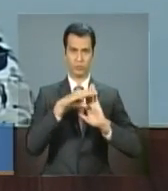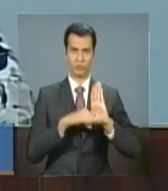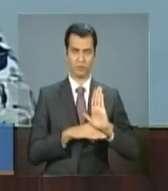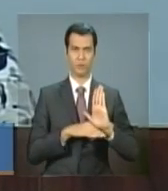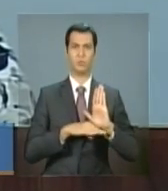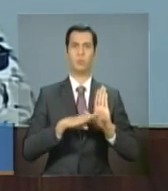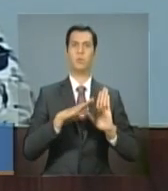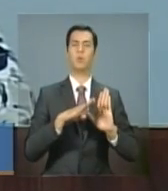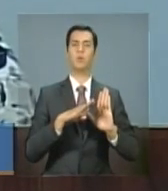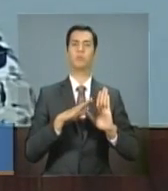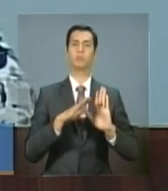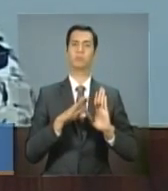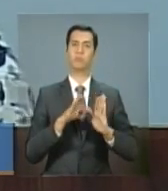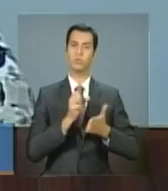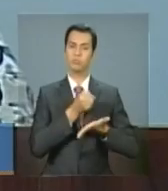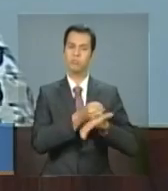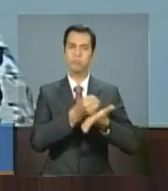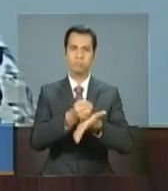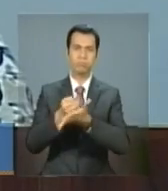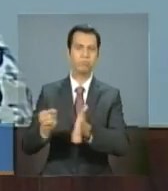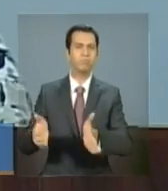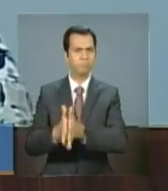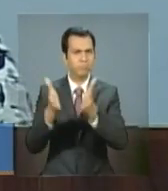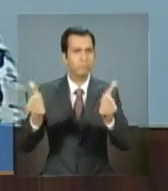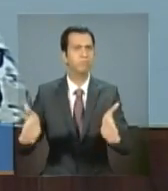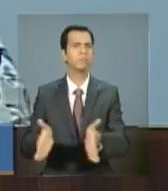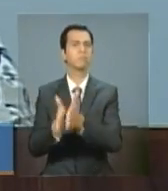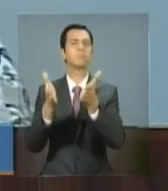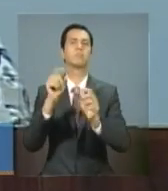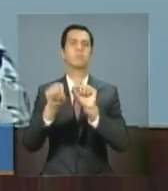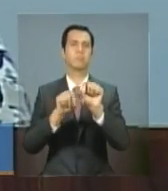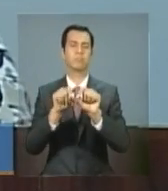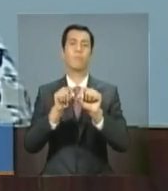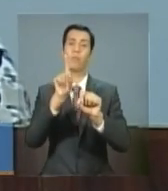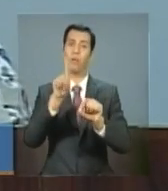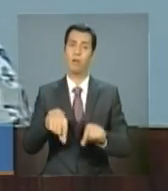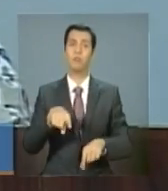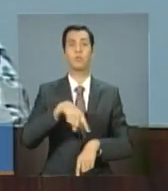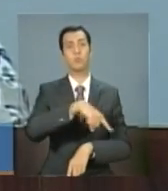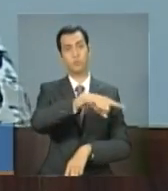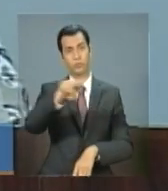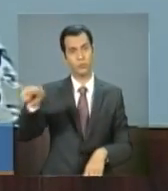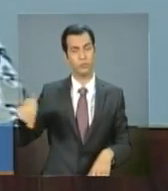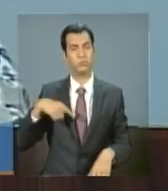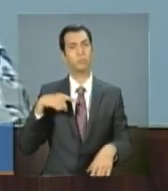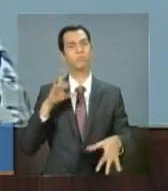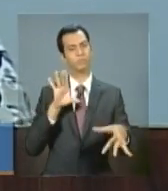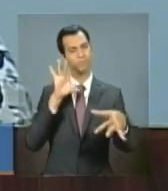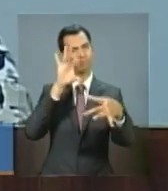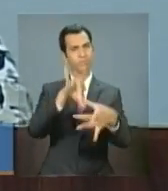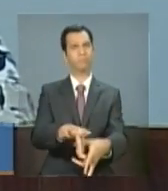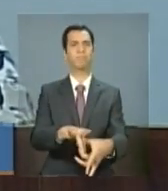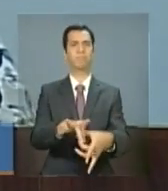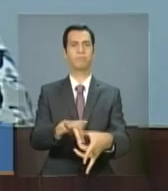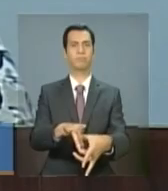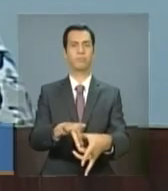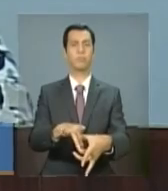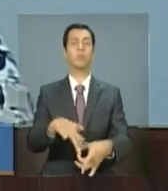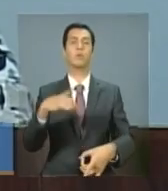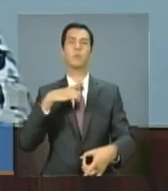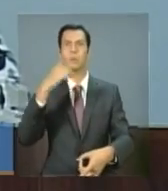Sem Miséria está muito vinculado a esse engajamento e essa interação entre os vários atores lá na ponta. Então, os nossos